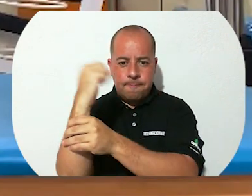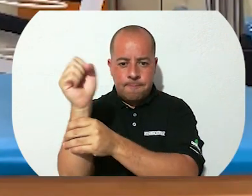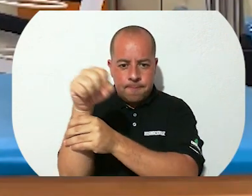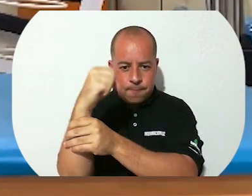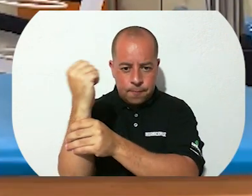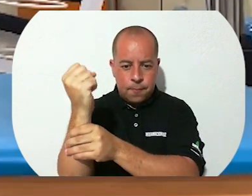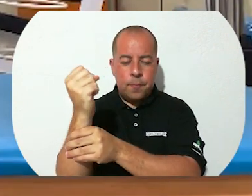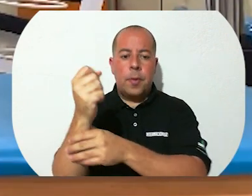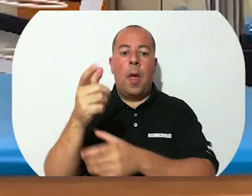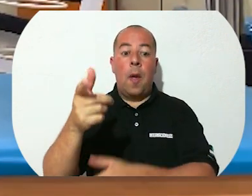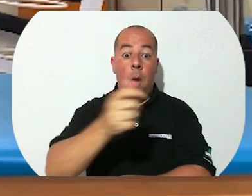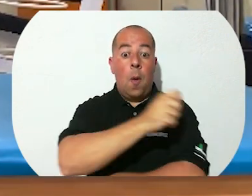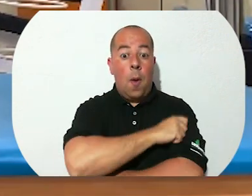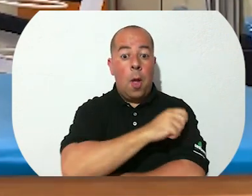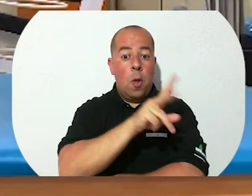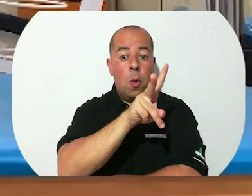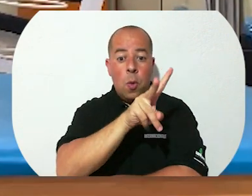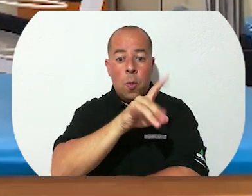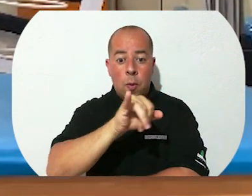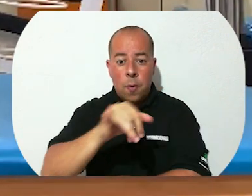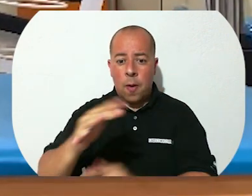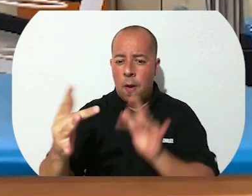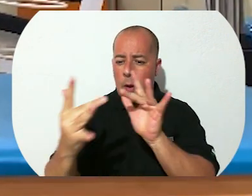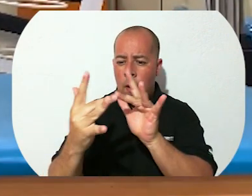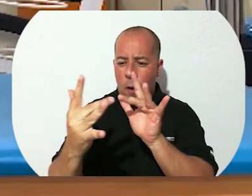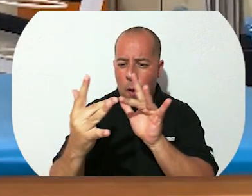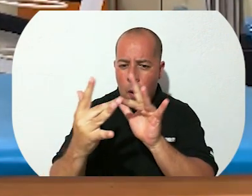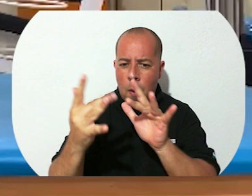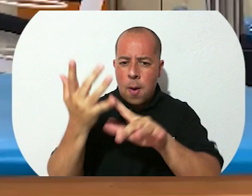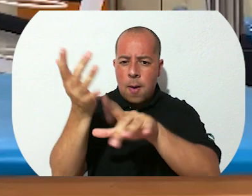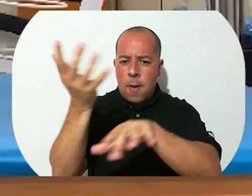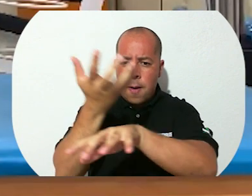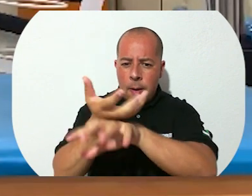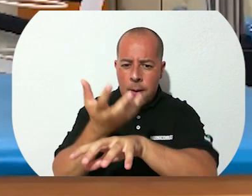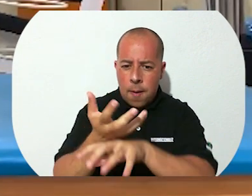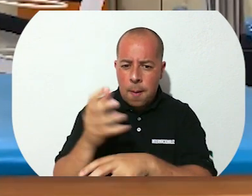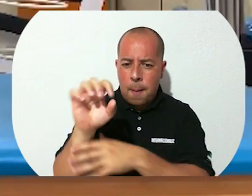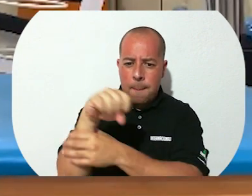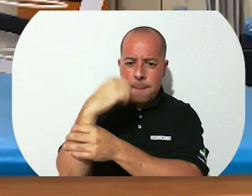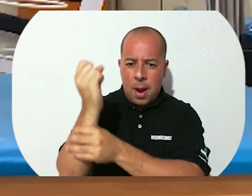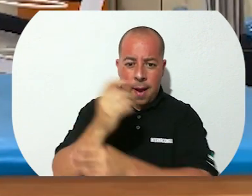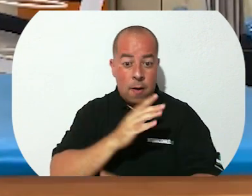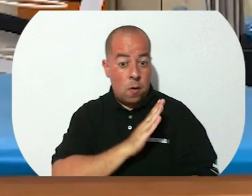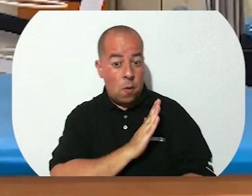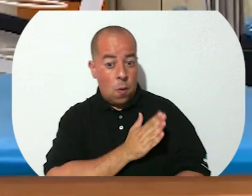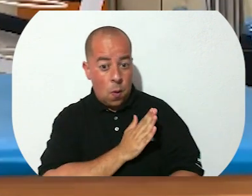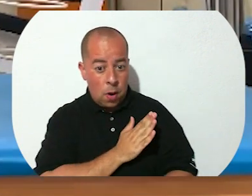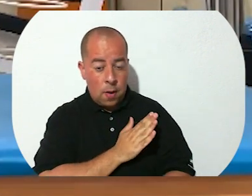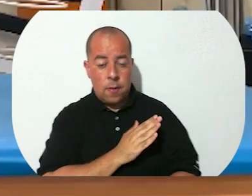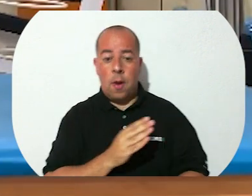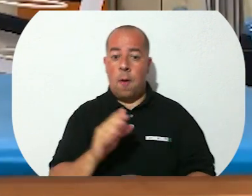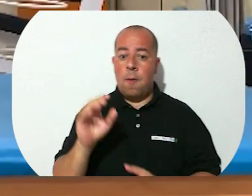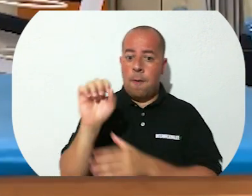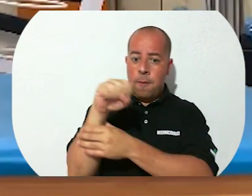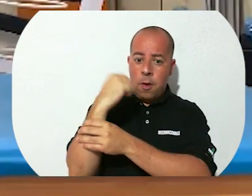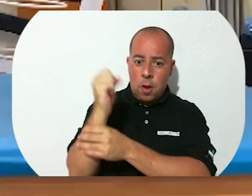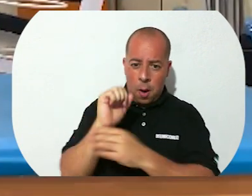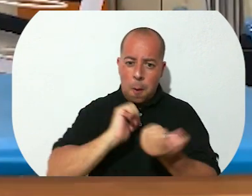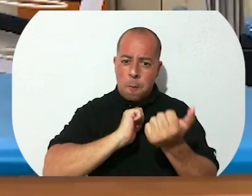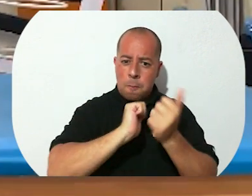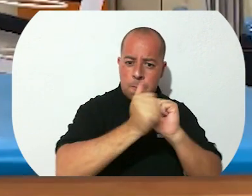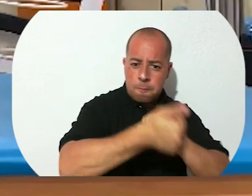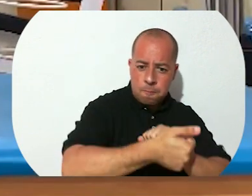conhecimentos fisioterapêuticos. O aluno vai ter contato com disciplinas das áreas de fisioterapia